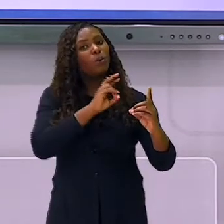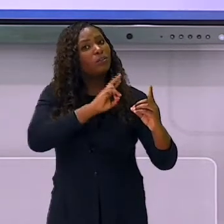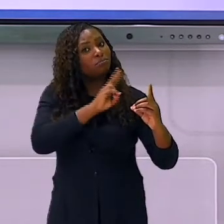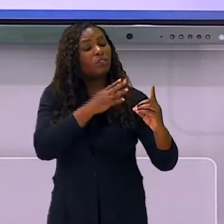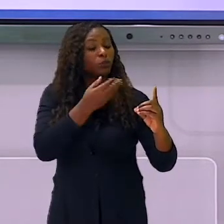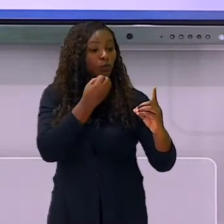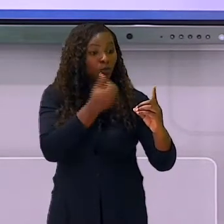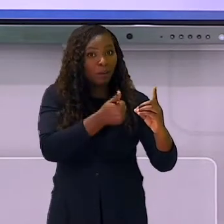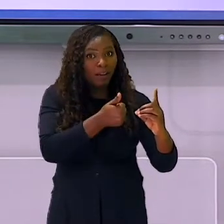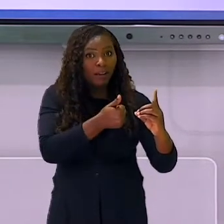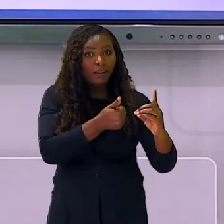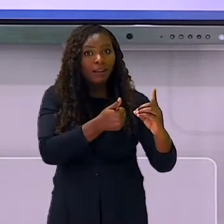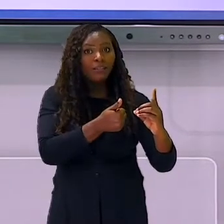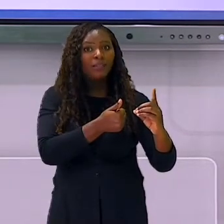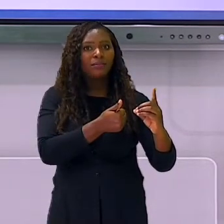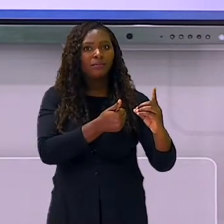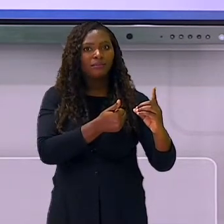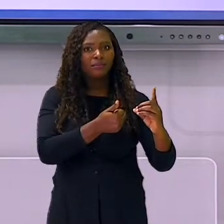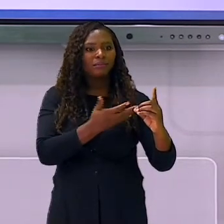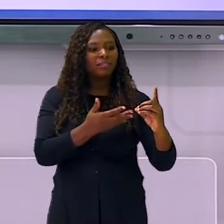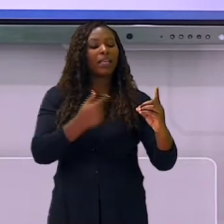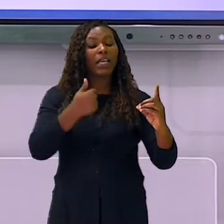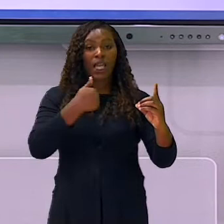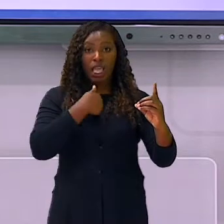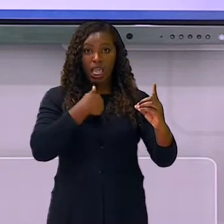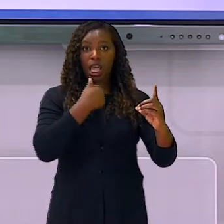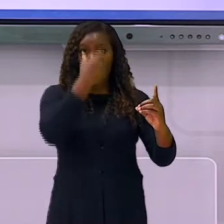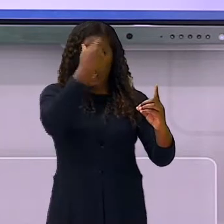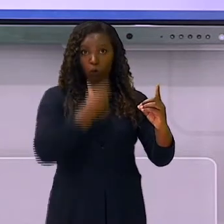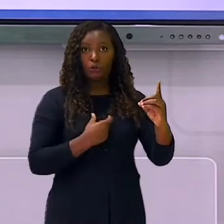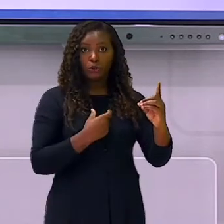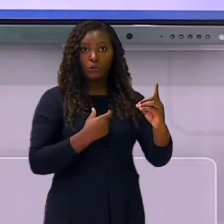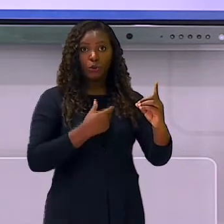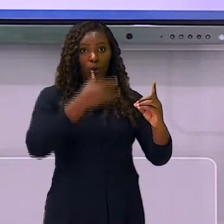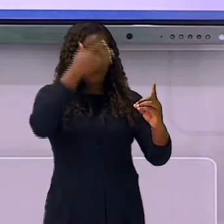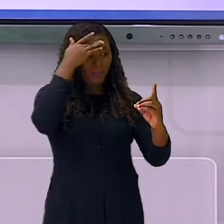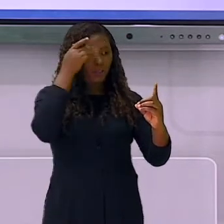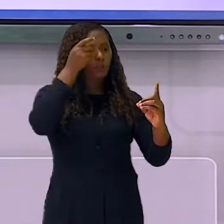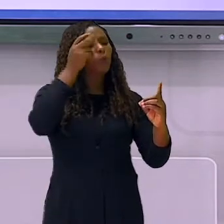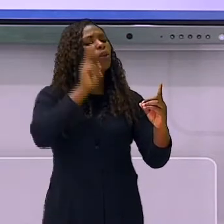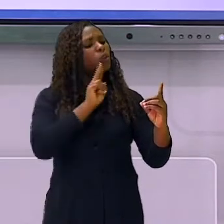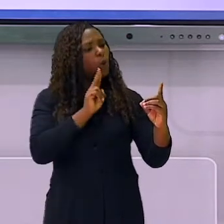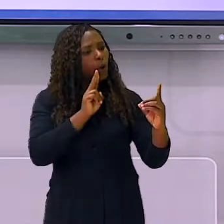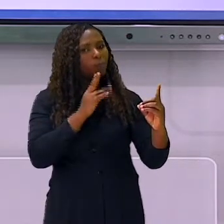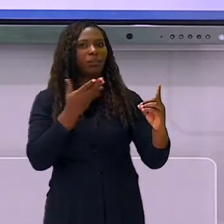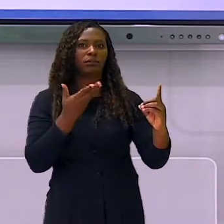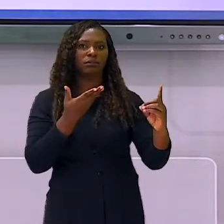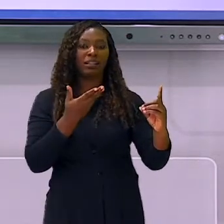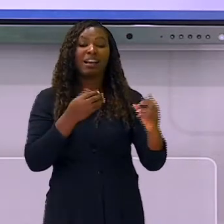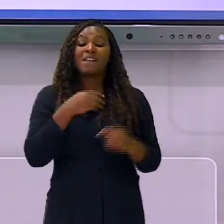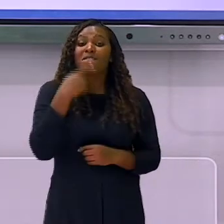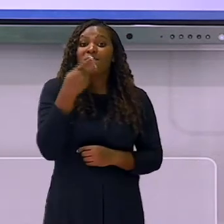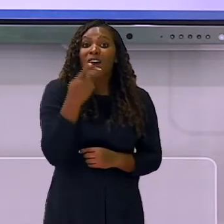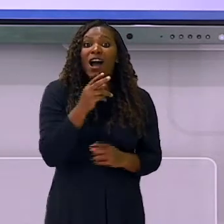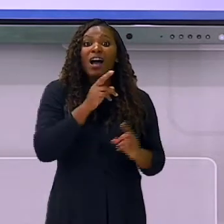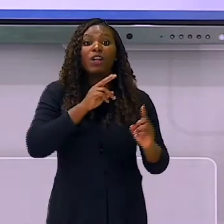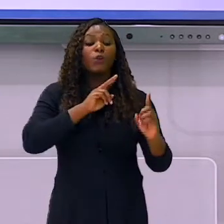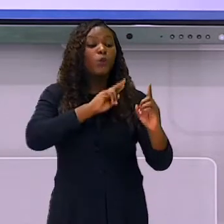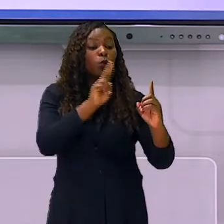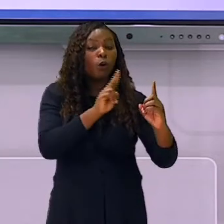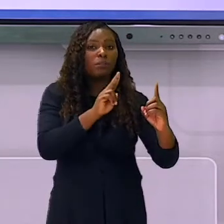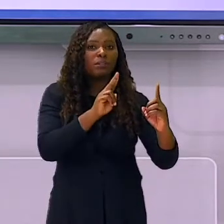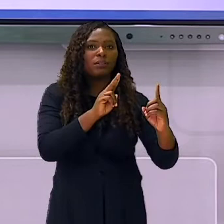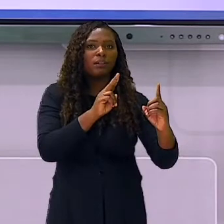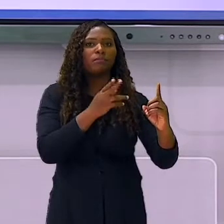E basta dizer: oi fulano, aqui é o ciclano. E tenha certeza que a pessoa com baixa visão e